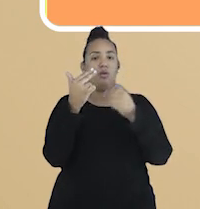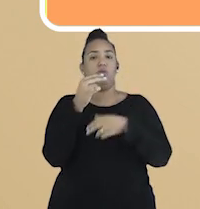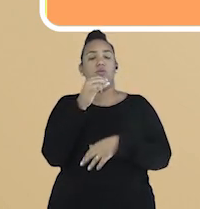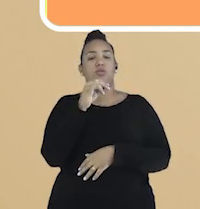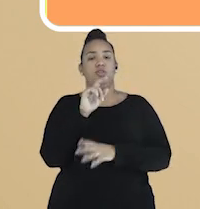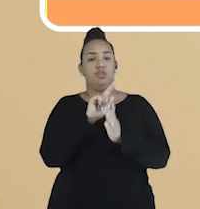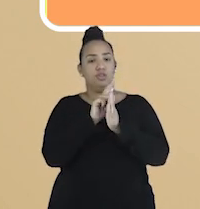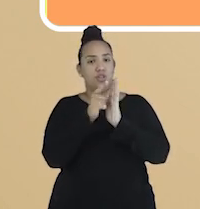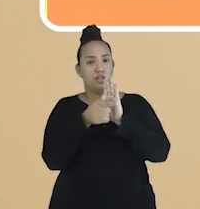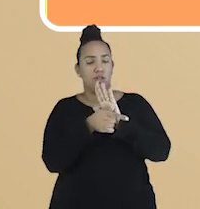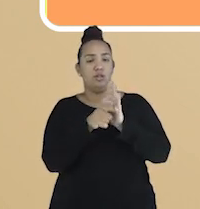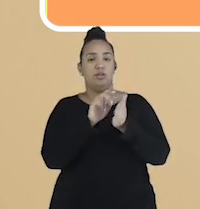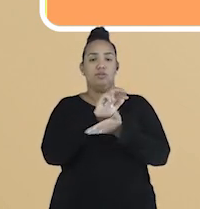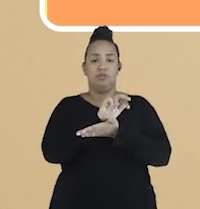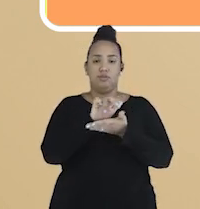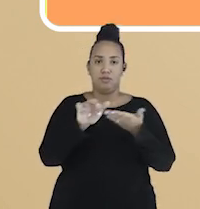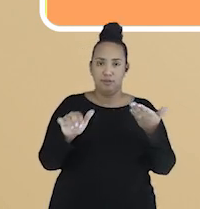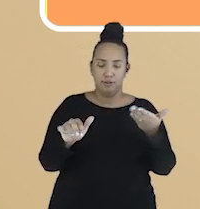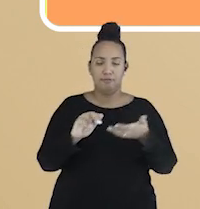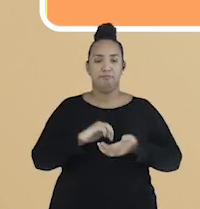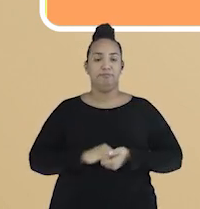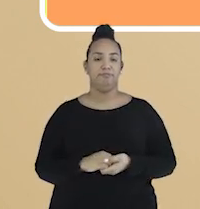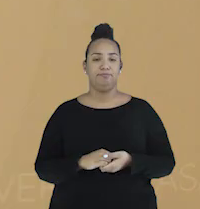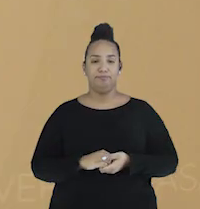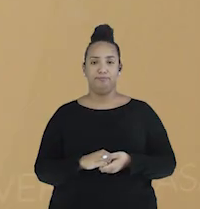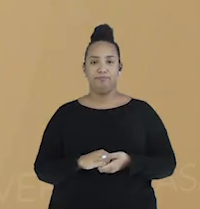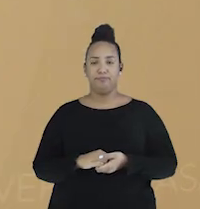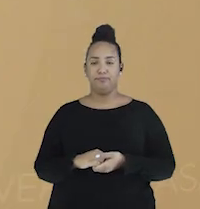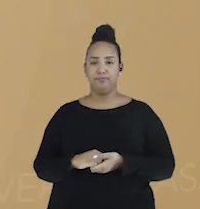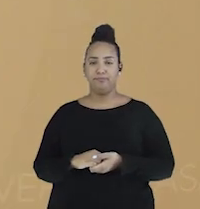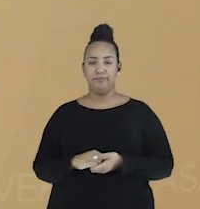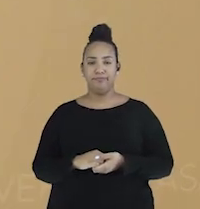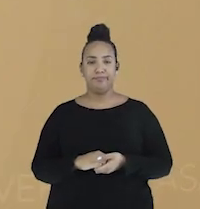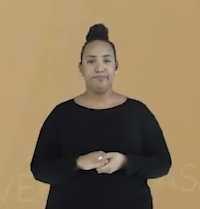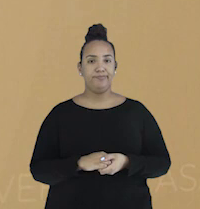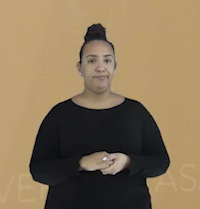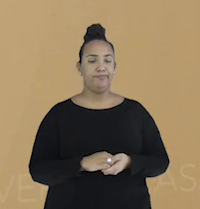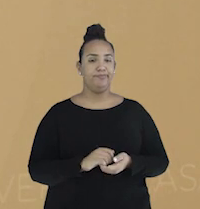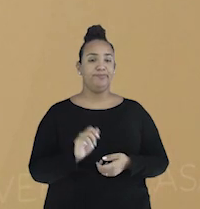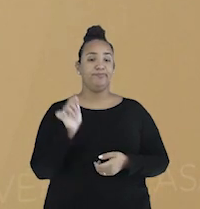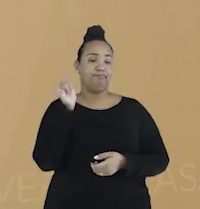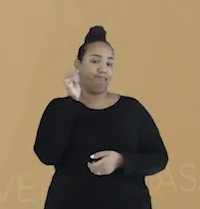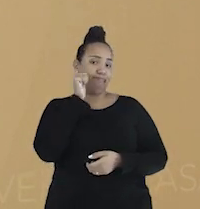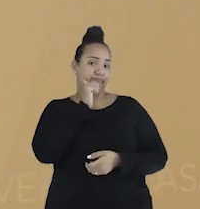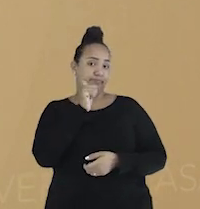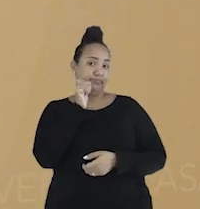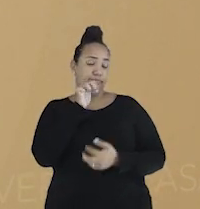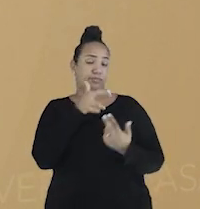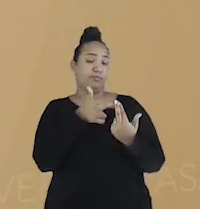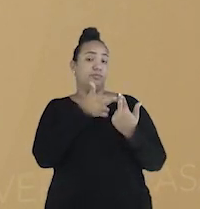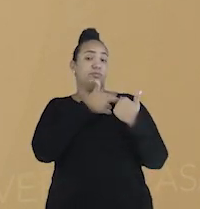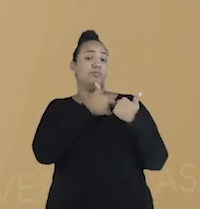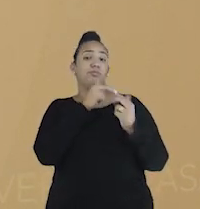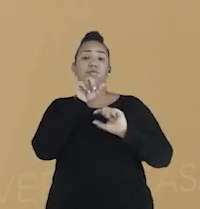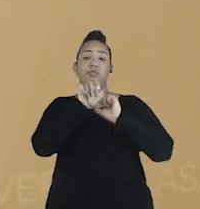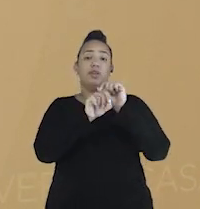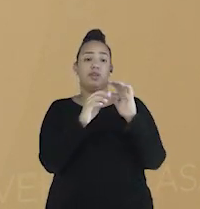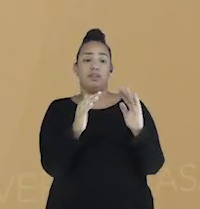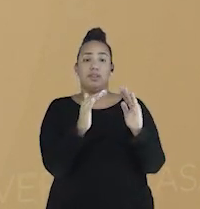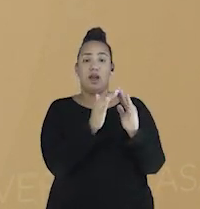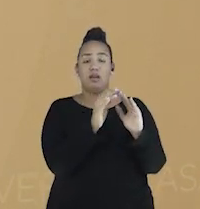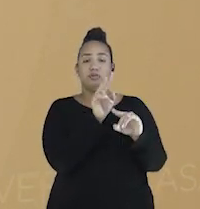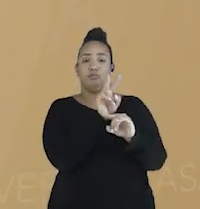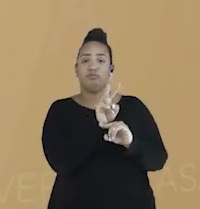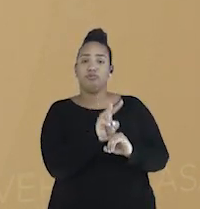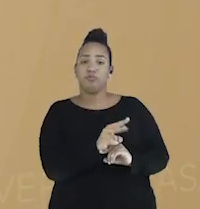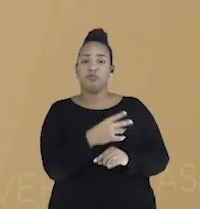raça, gênero e orientação sexual. Para as mulheres, sobrou o papel de cuidar da